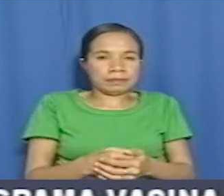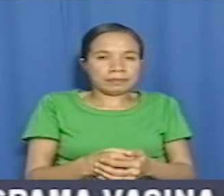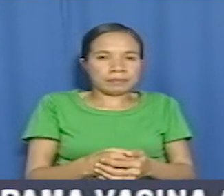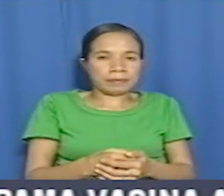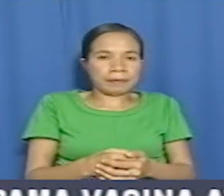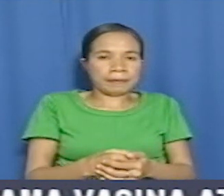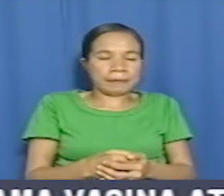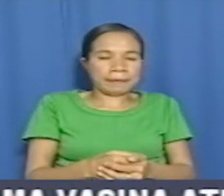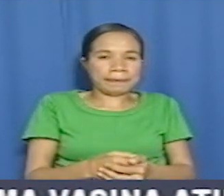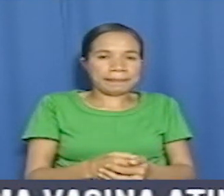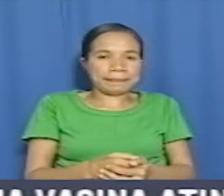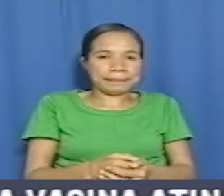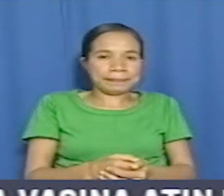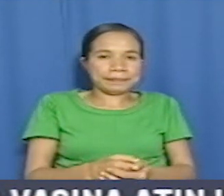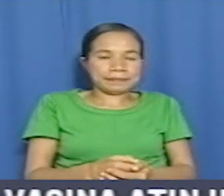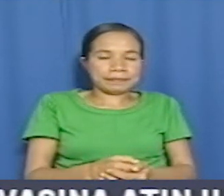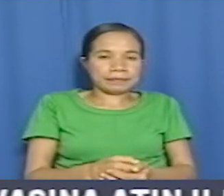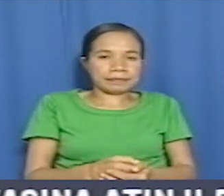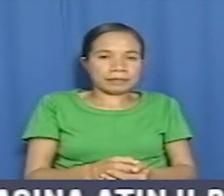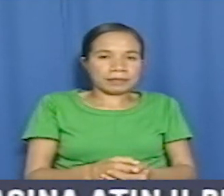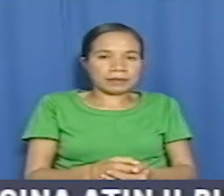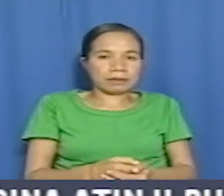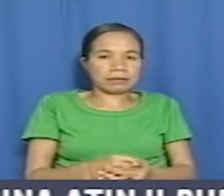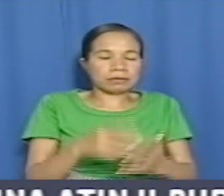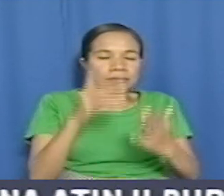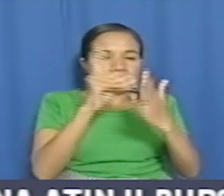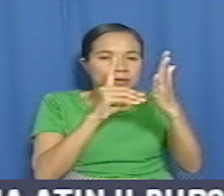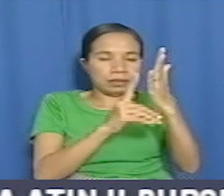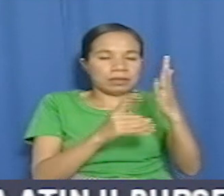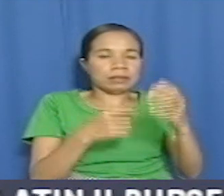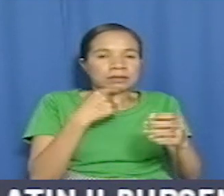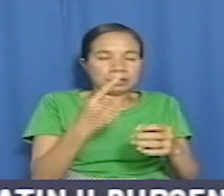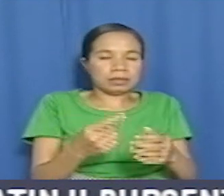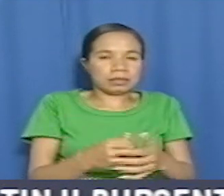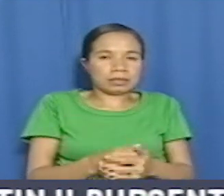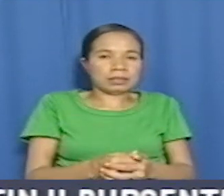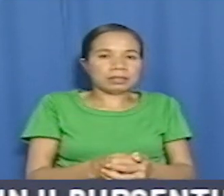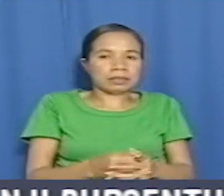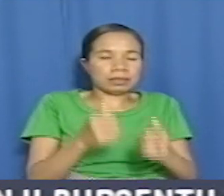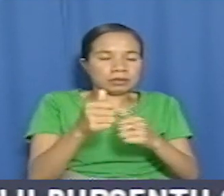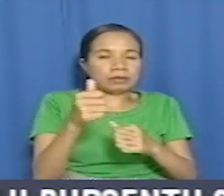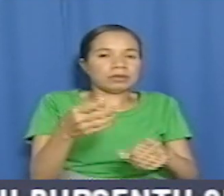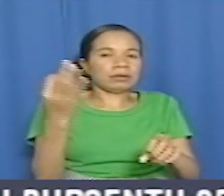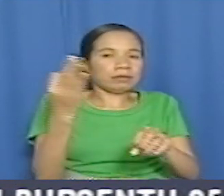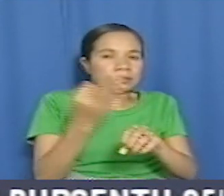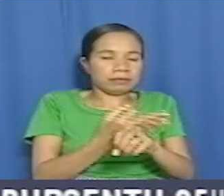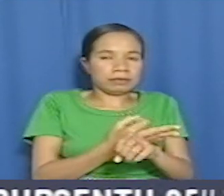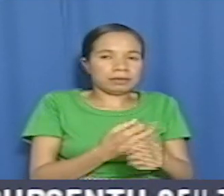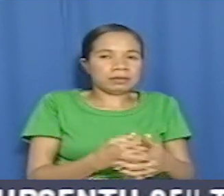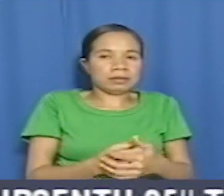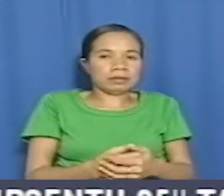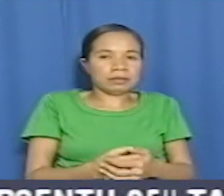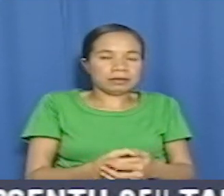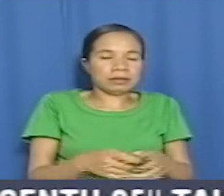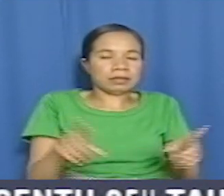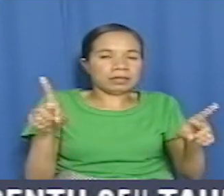também sistema base de dados significa que a Tagnia preenche requisitos para sair no